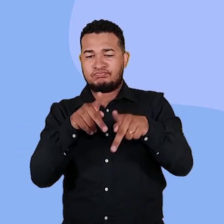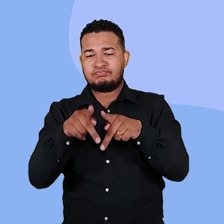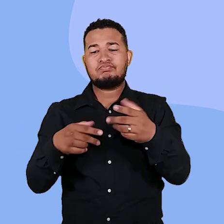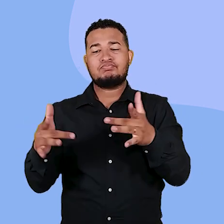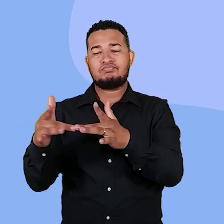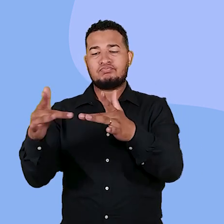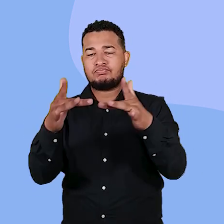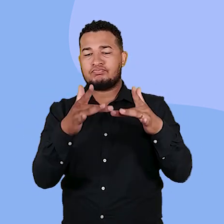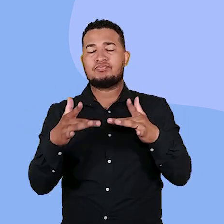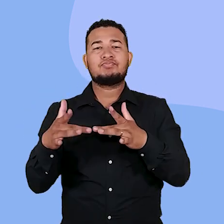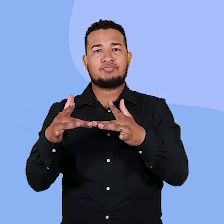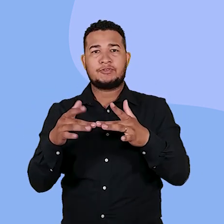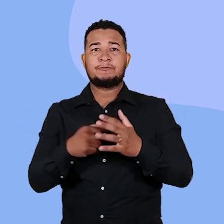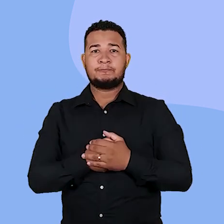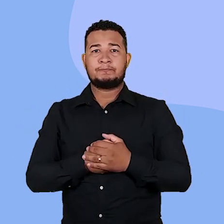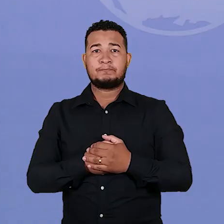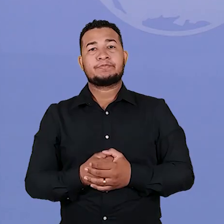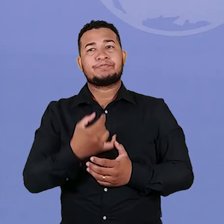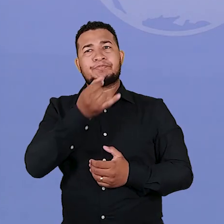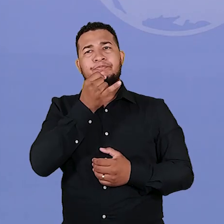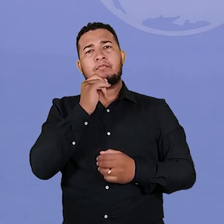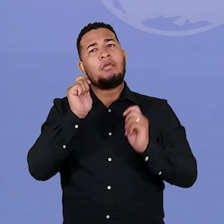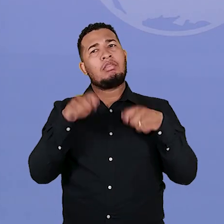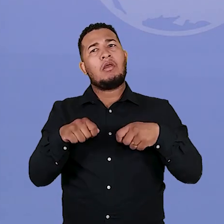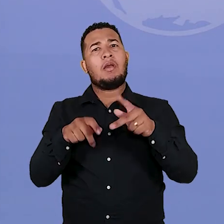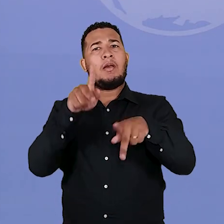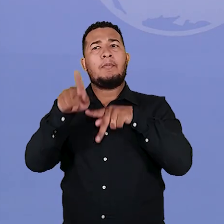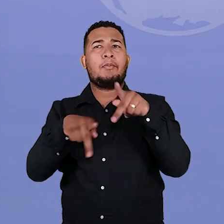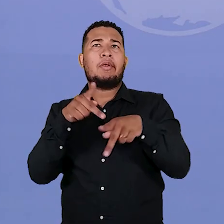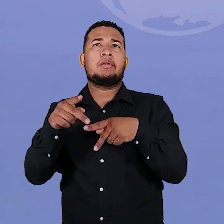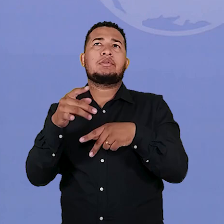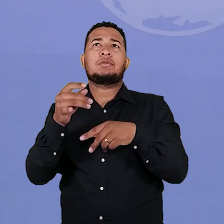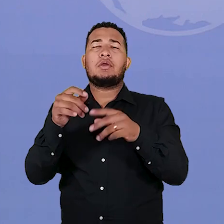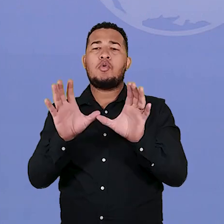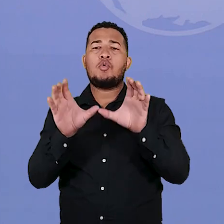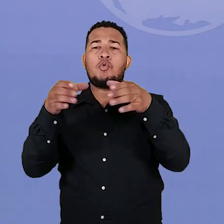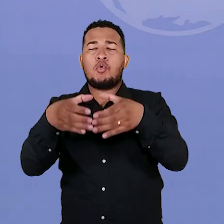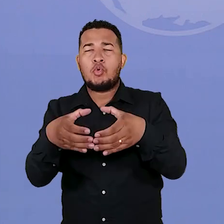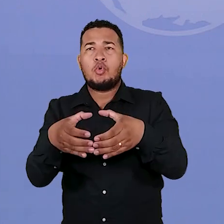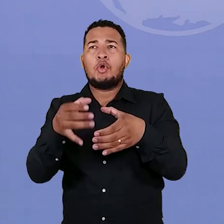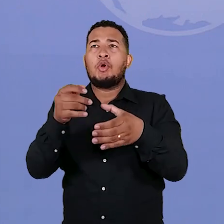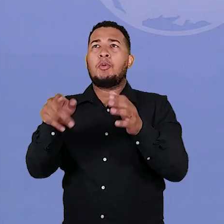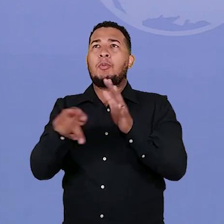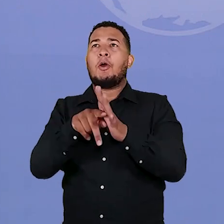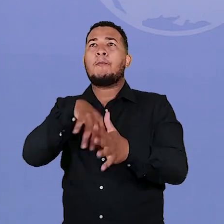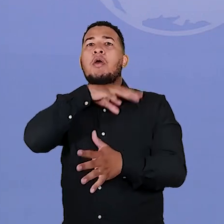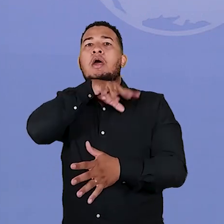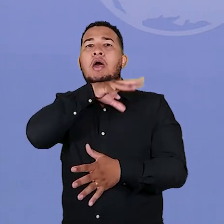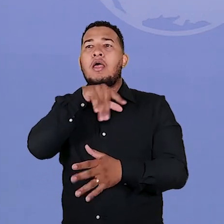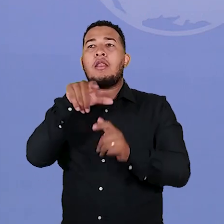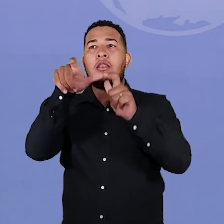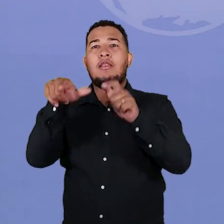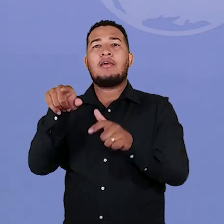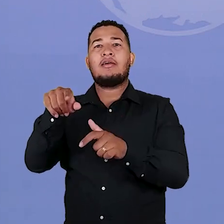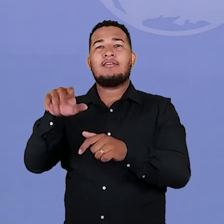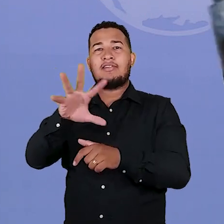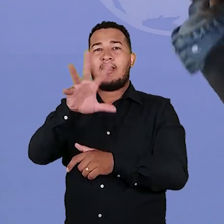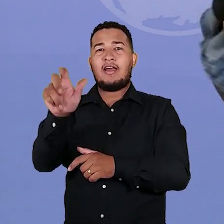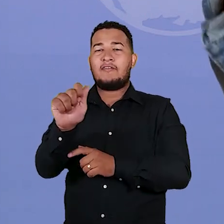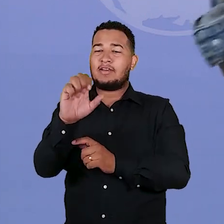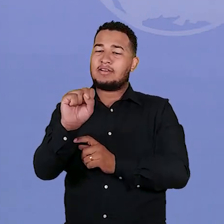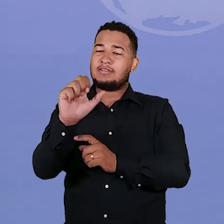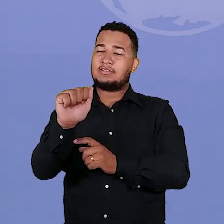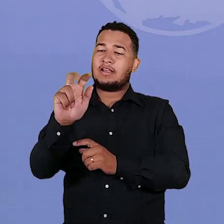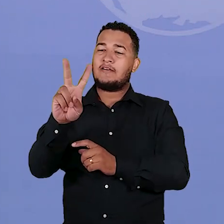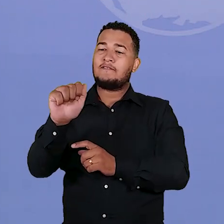durante período de tempo definido. Então, pode ser o quê? A população ali dos